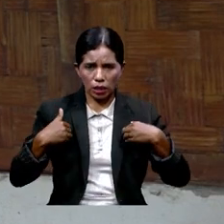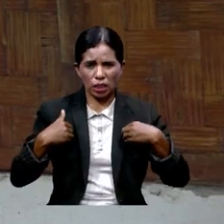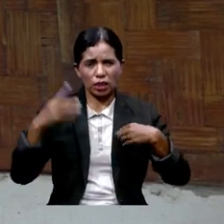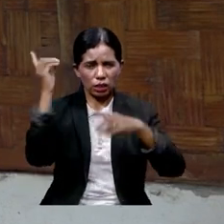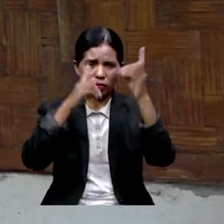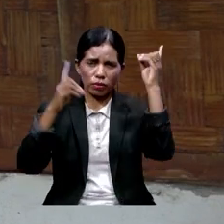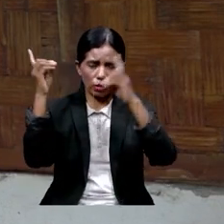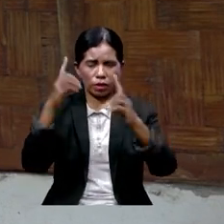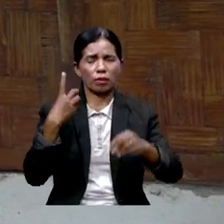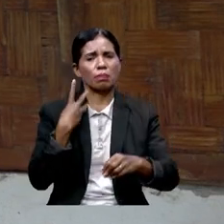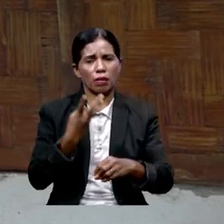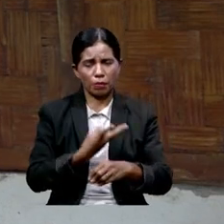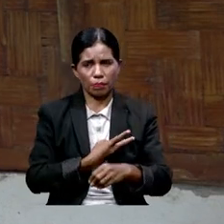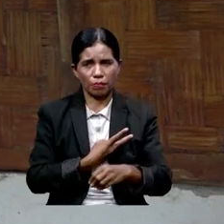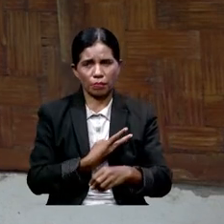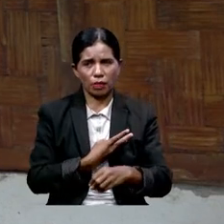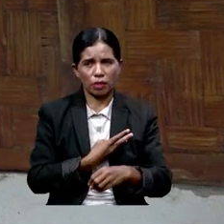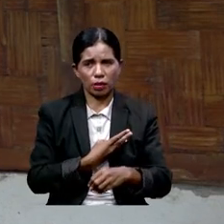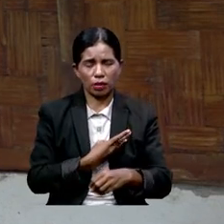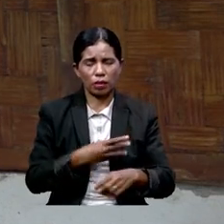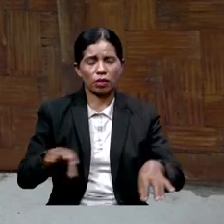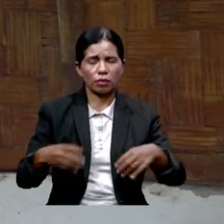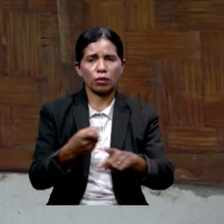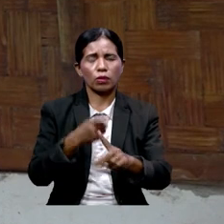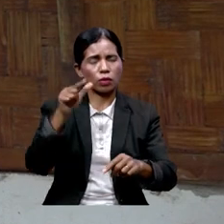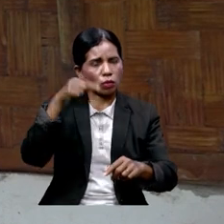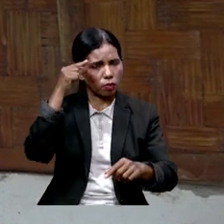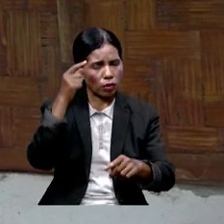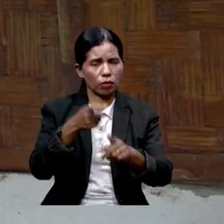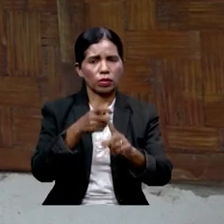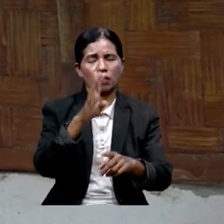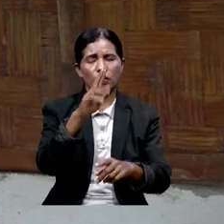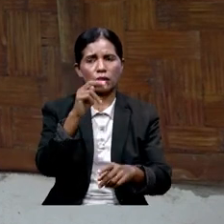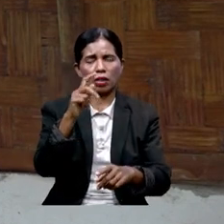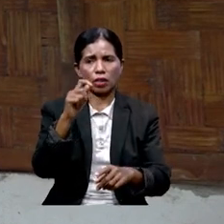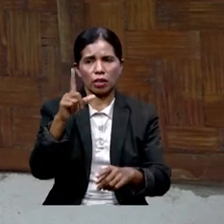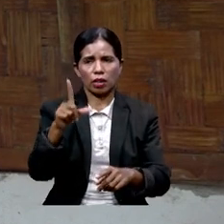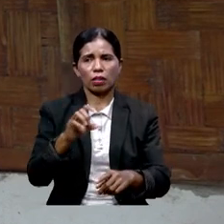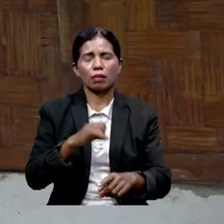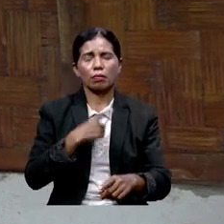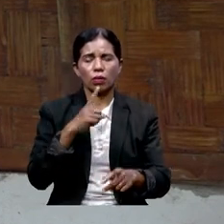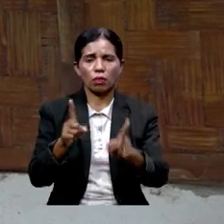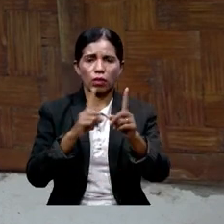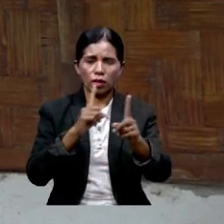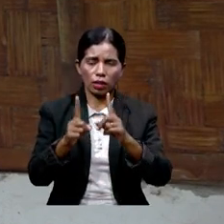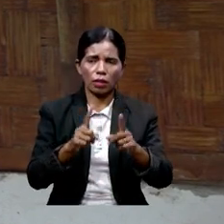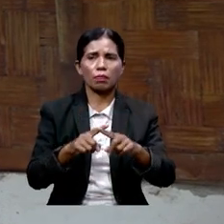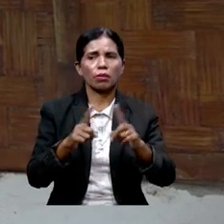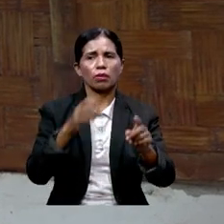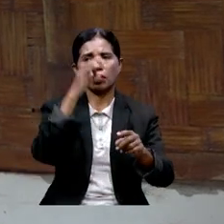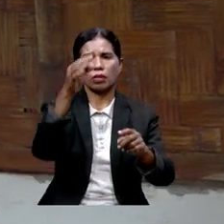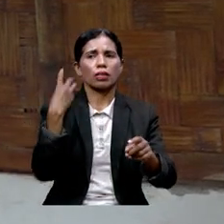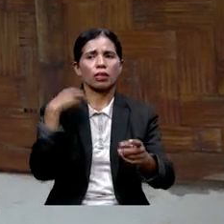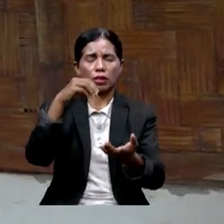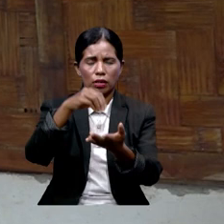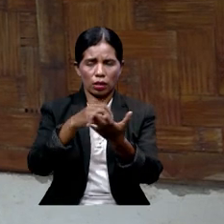e esforço desse governo central, desse BTL, mas fala na intervenção, mas ba futuro ita seta